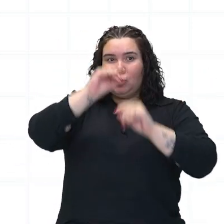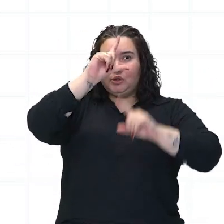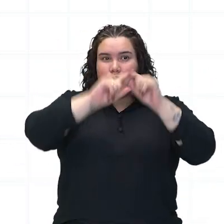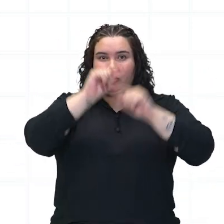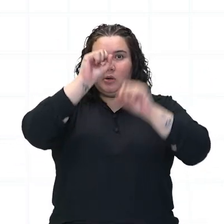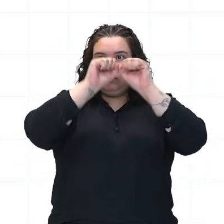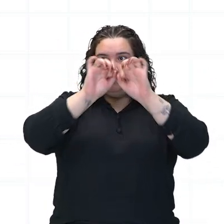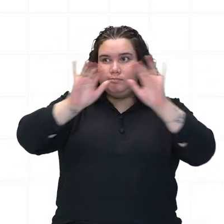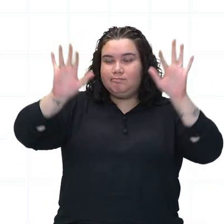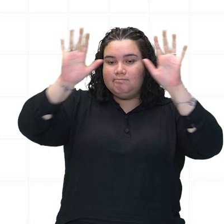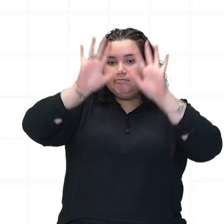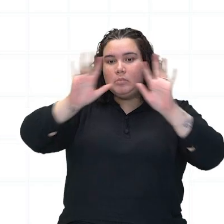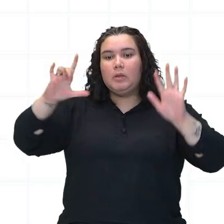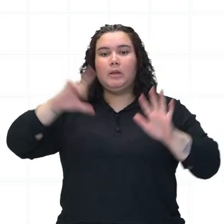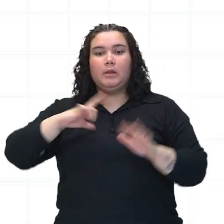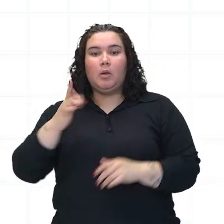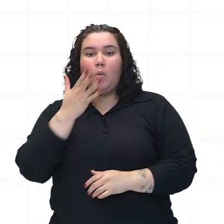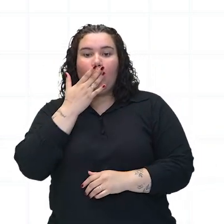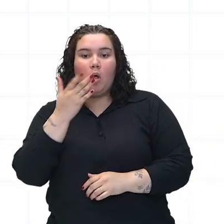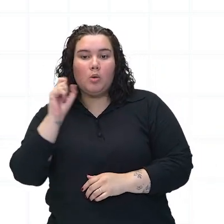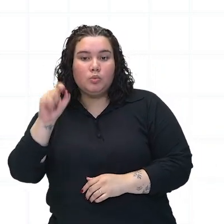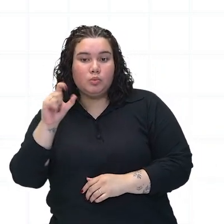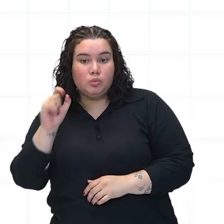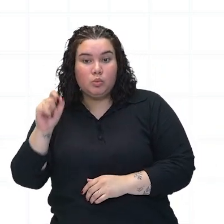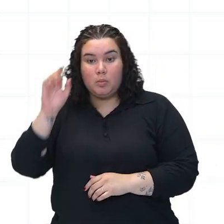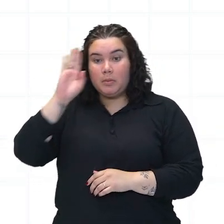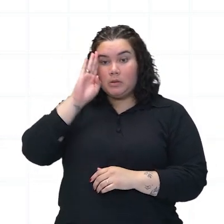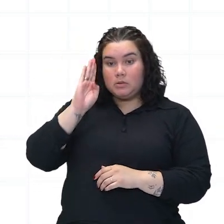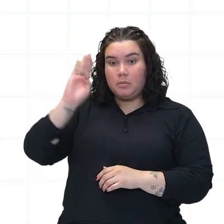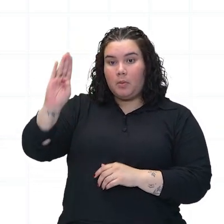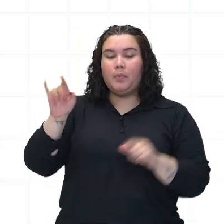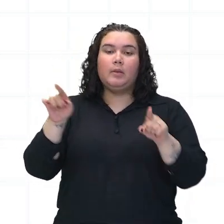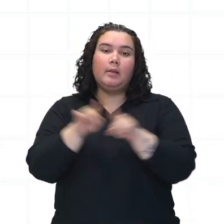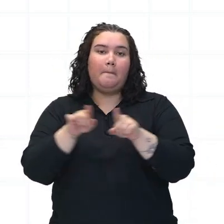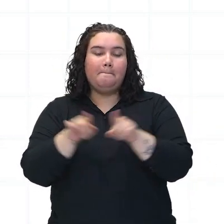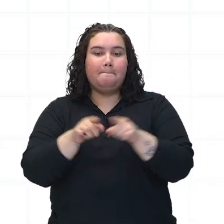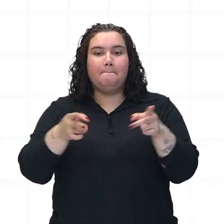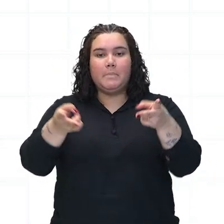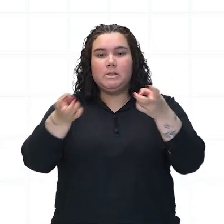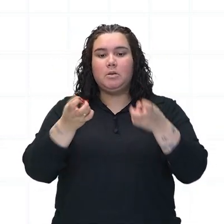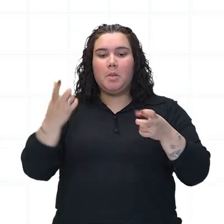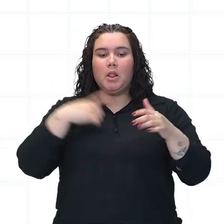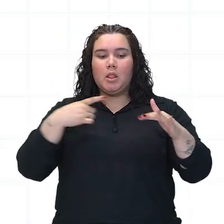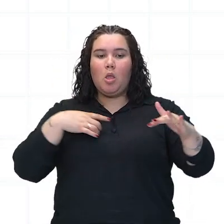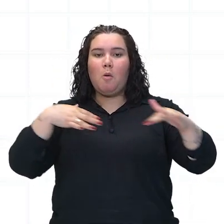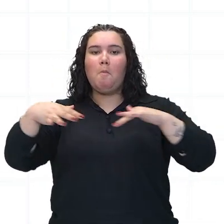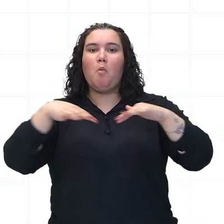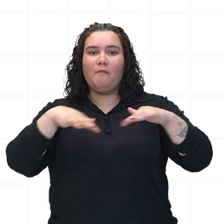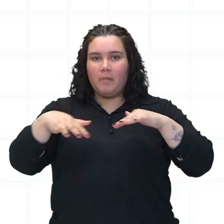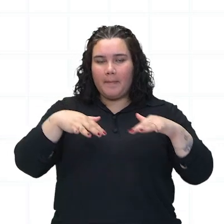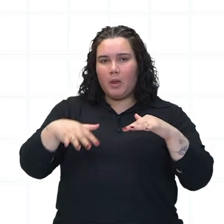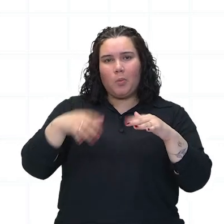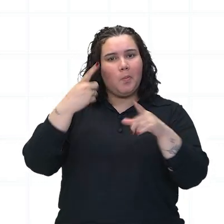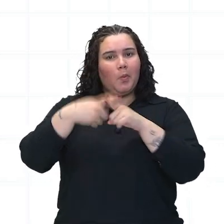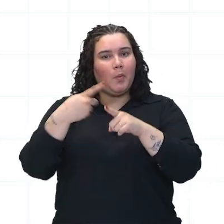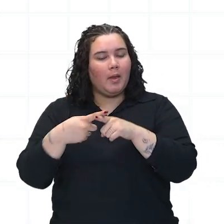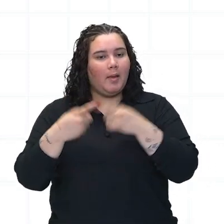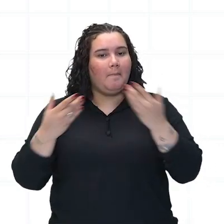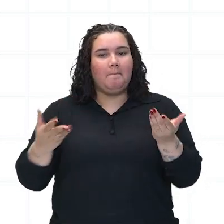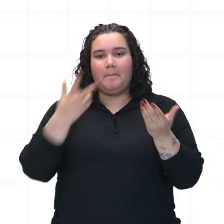vamos perceber que a noite estrelada, ela traz uma predominância do azul E podemos perceber também ali um